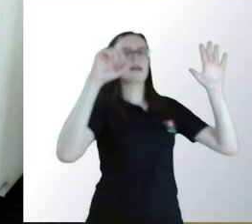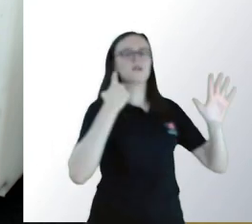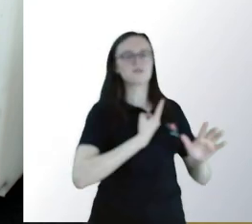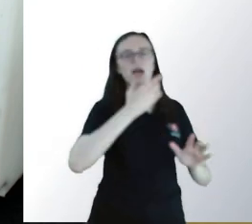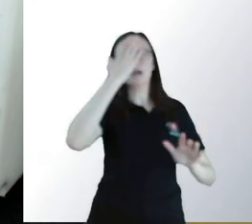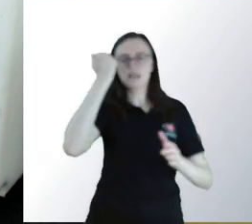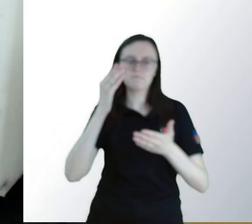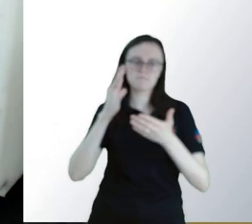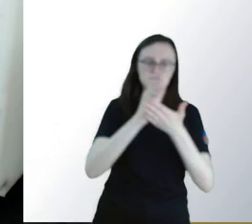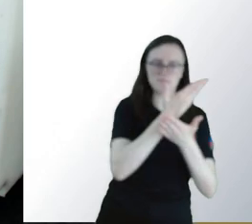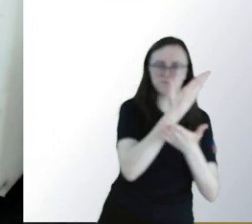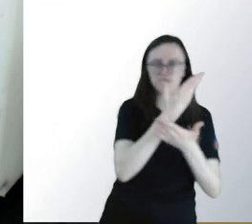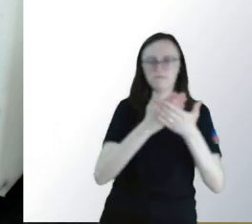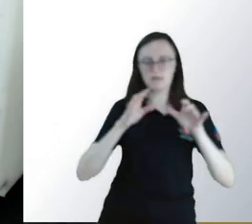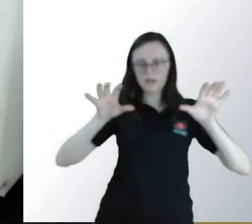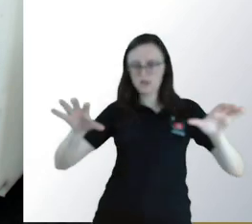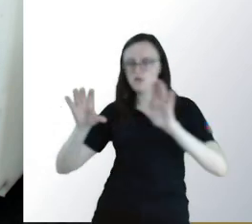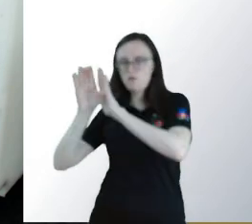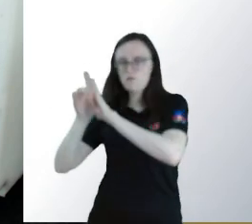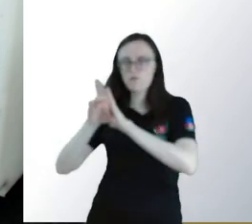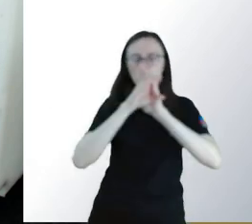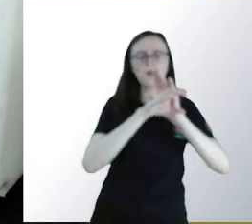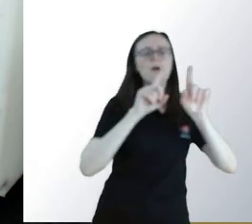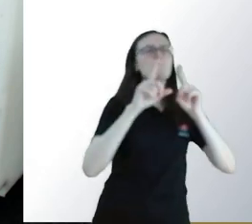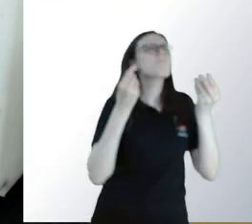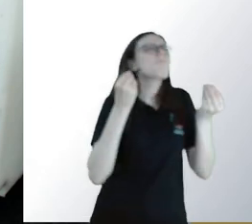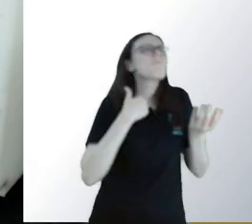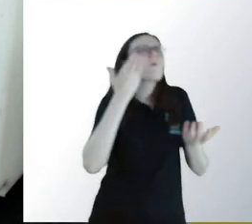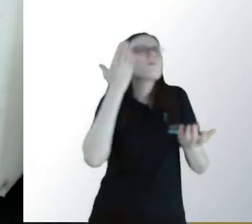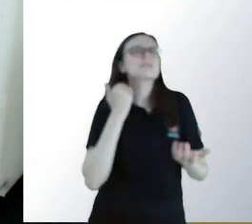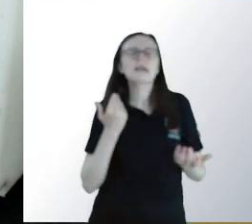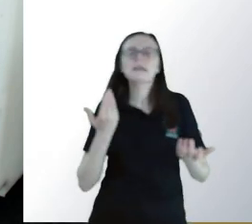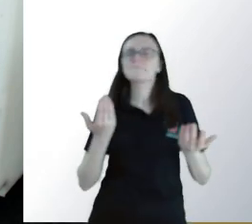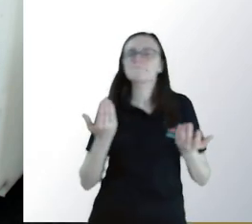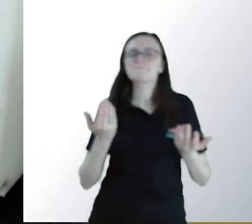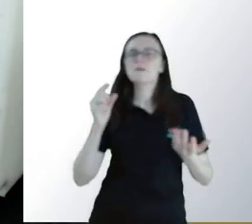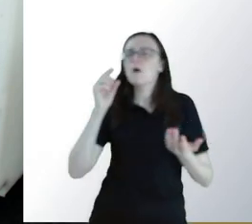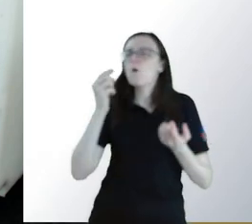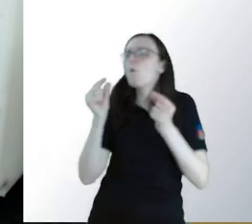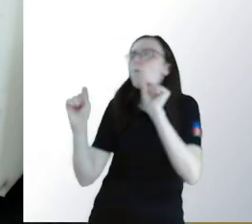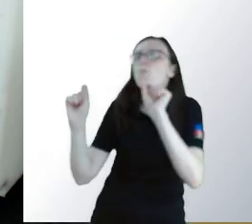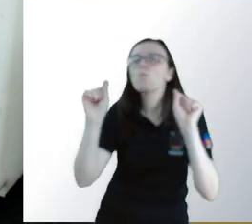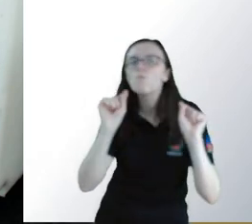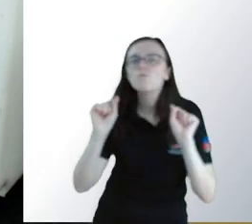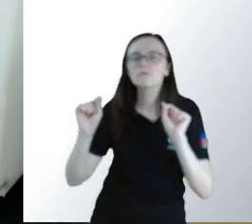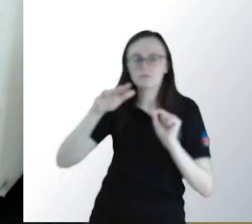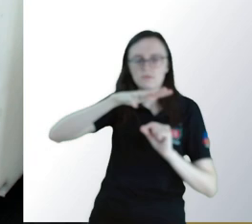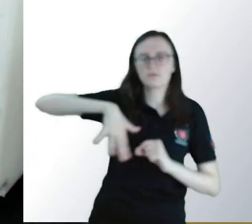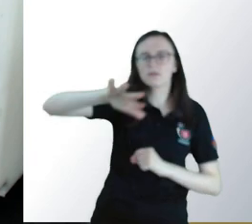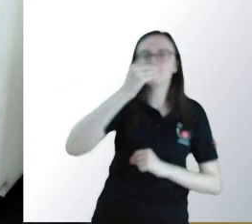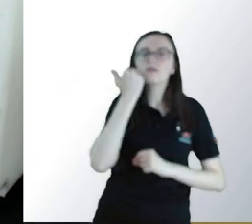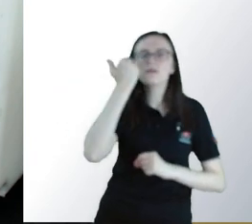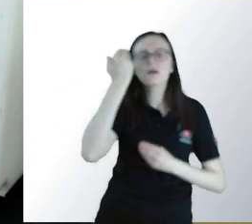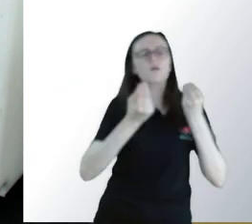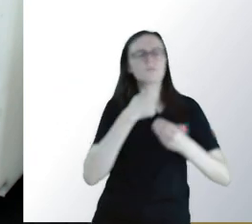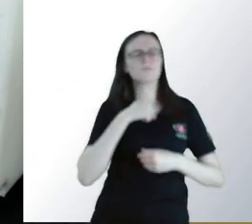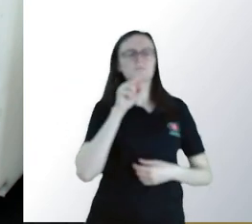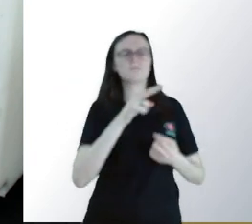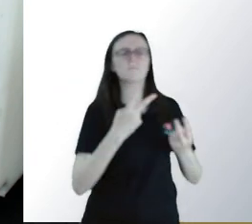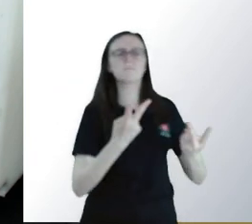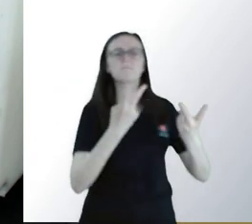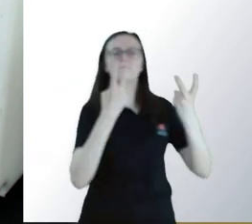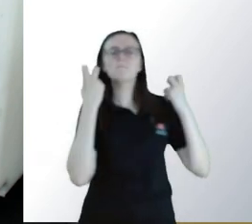marcado o que é uma coisa, o que é outra. Mas e como eu identifico? Quais são os atos, por exemplo, entre adolescente para eu